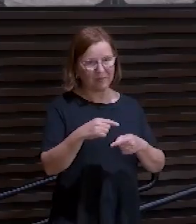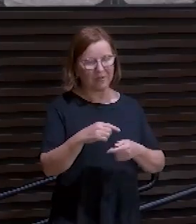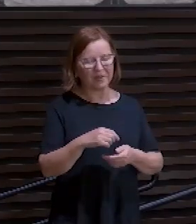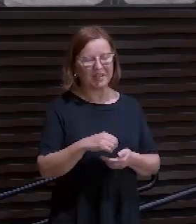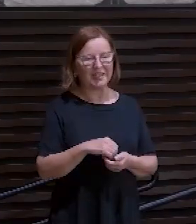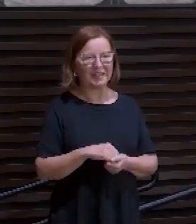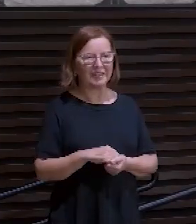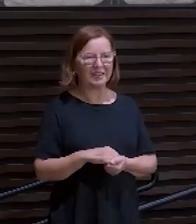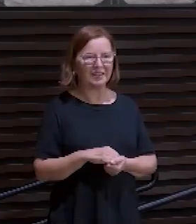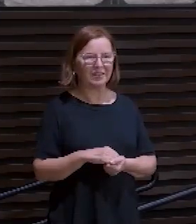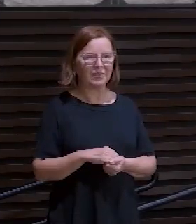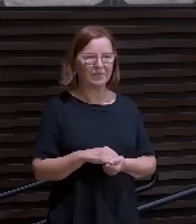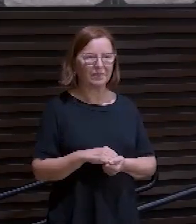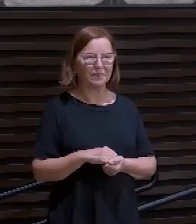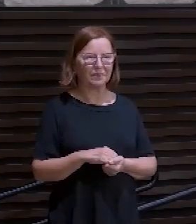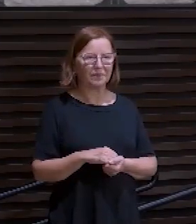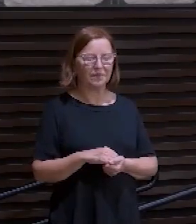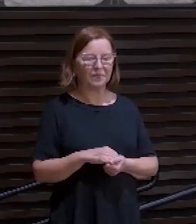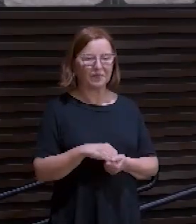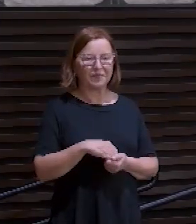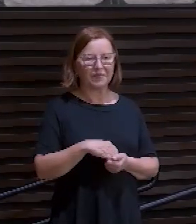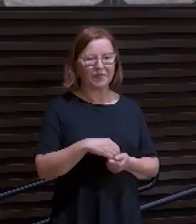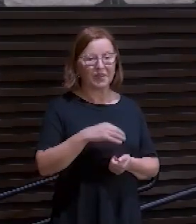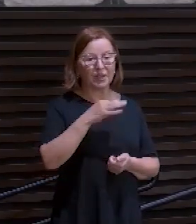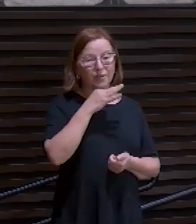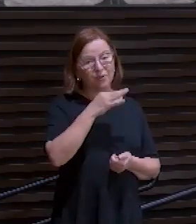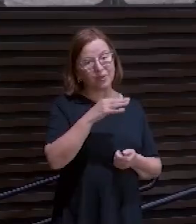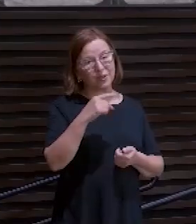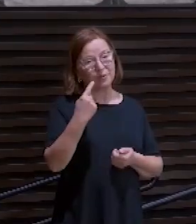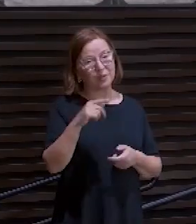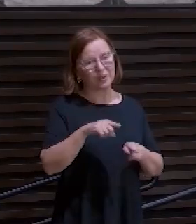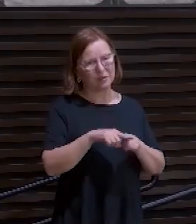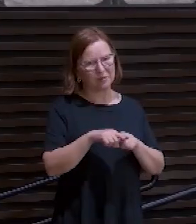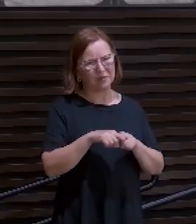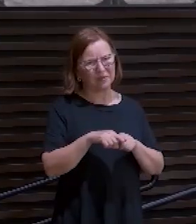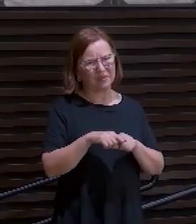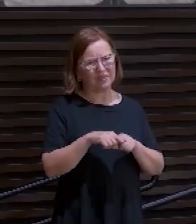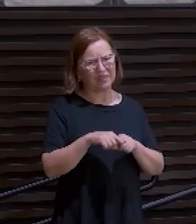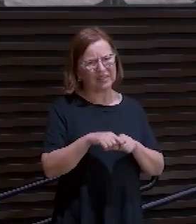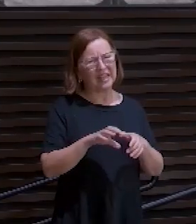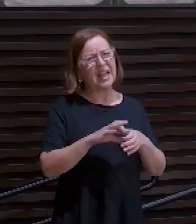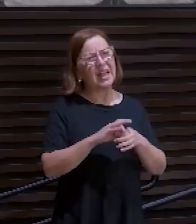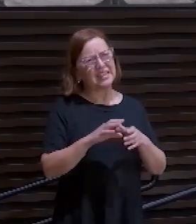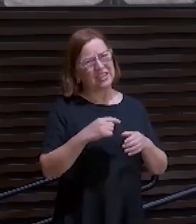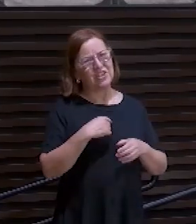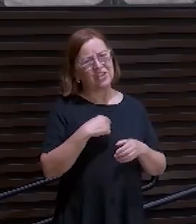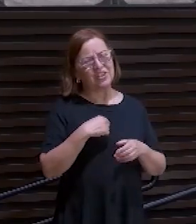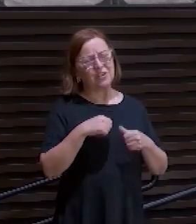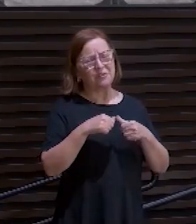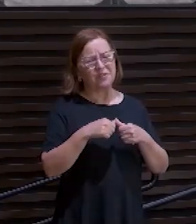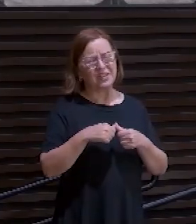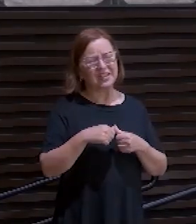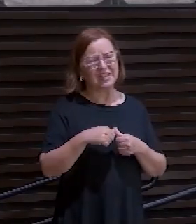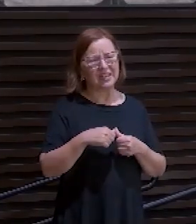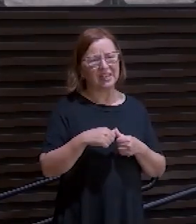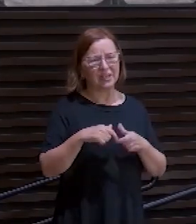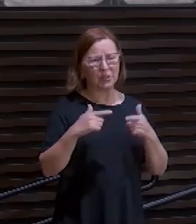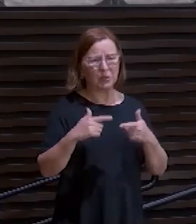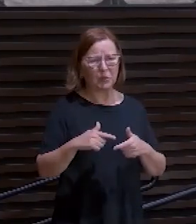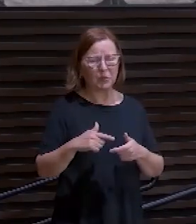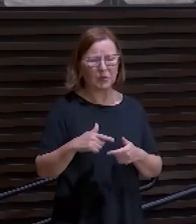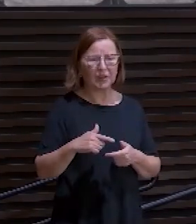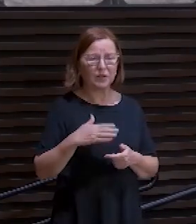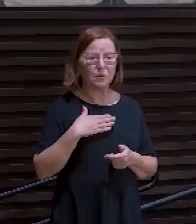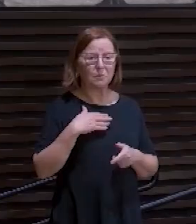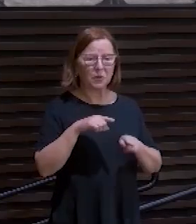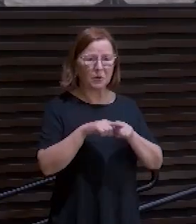sábia sugestão do seu irmão? Deixa alguém ficar no lugar de Benjamim, mas ele precisa voltar, porque